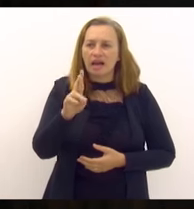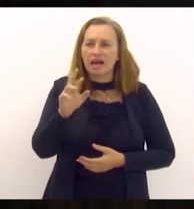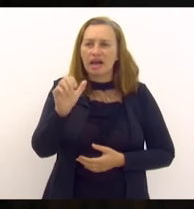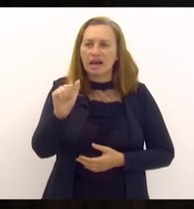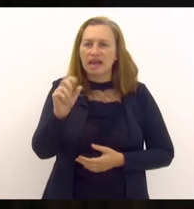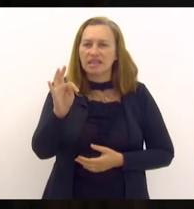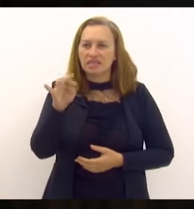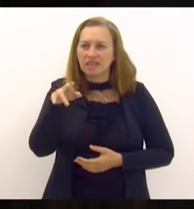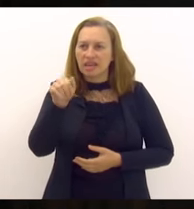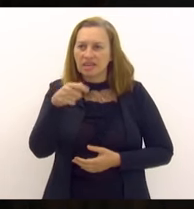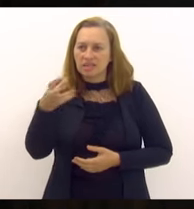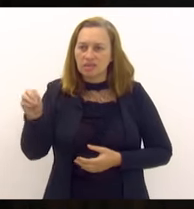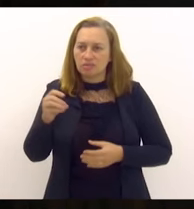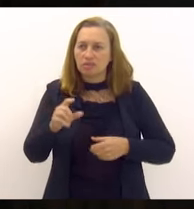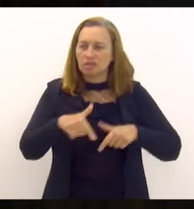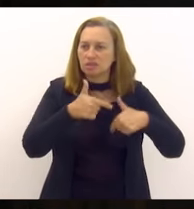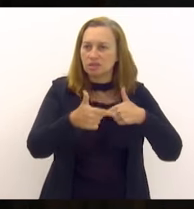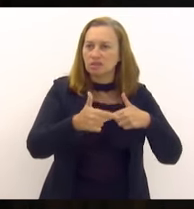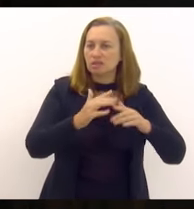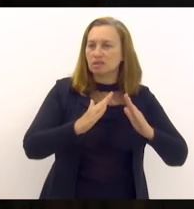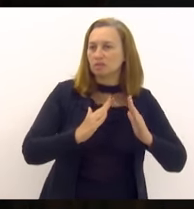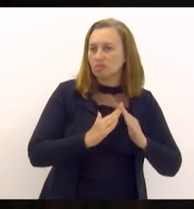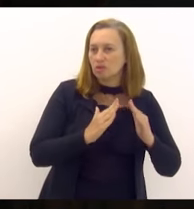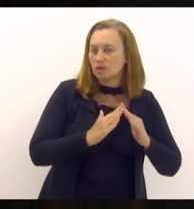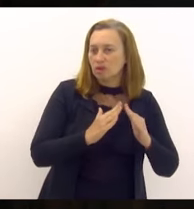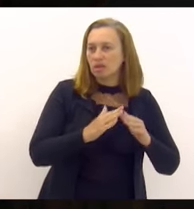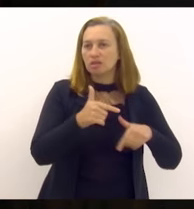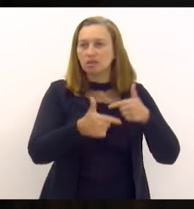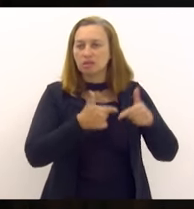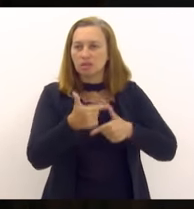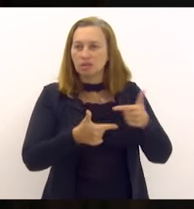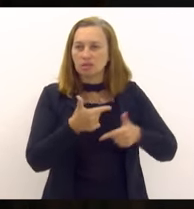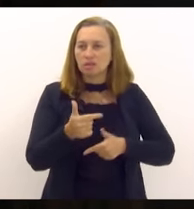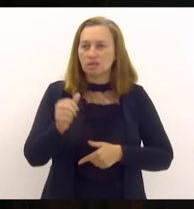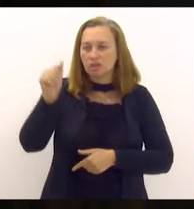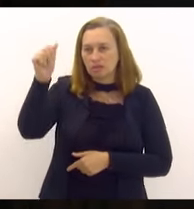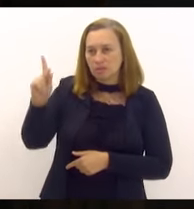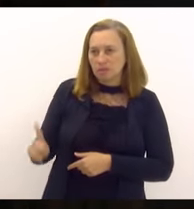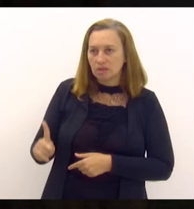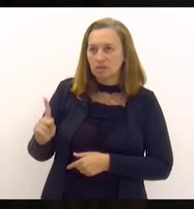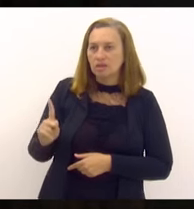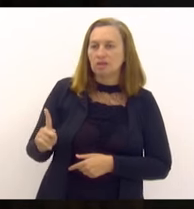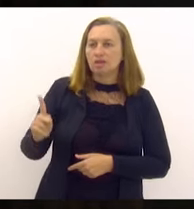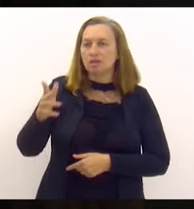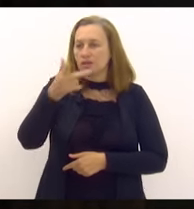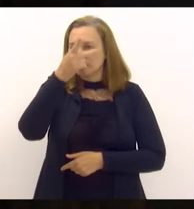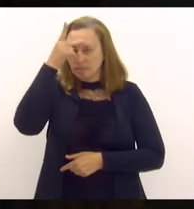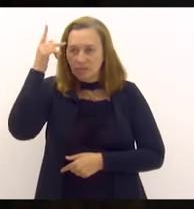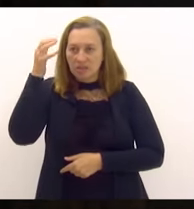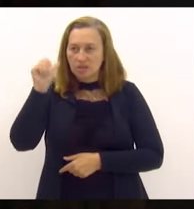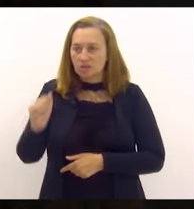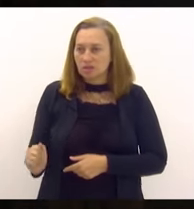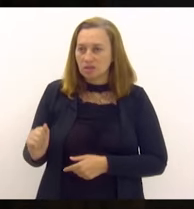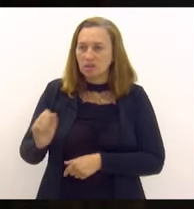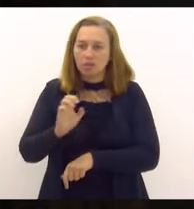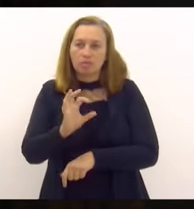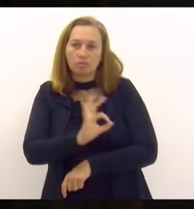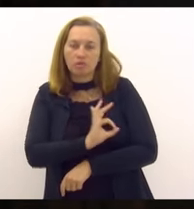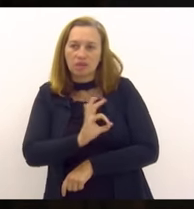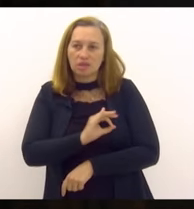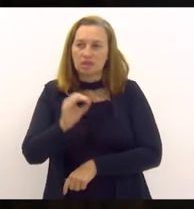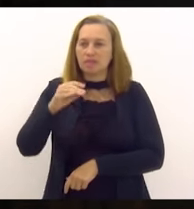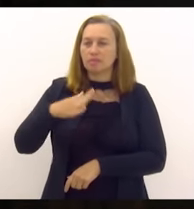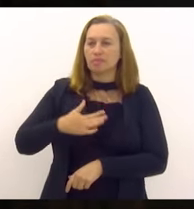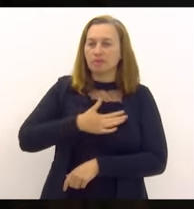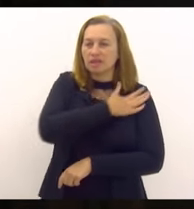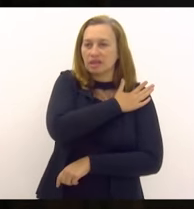do auxílio moradia dos integrantes ativos, inativos e pensionistas da Polícia Militar e do Corpo de Bombeiros